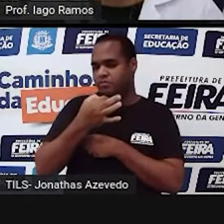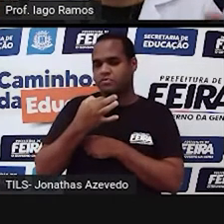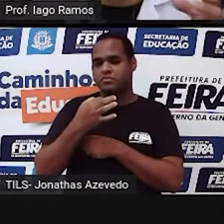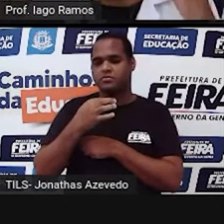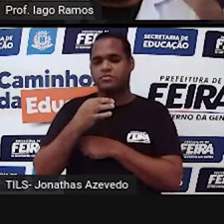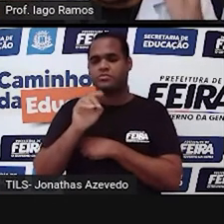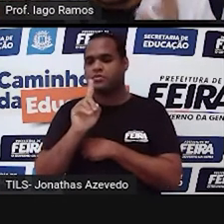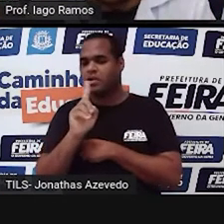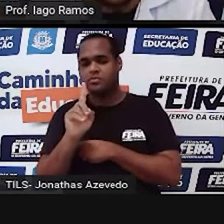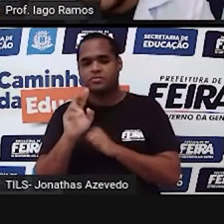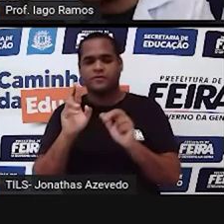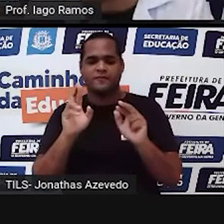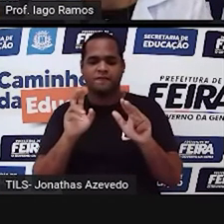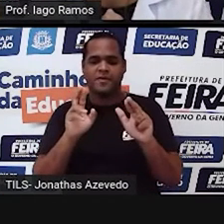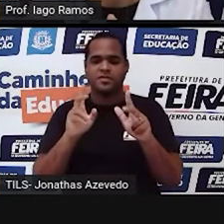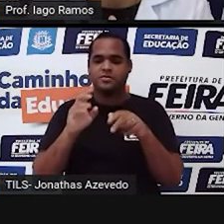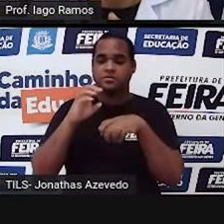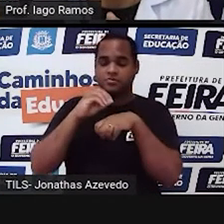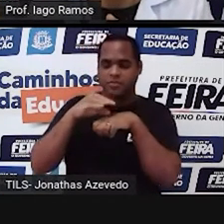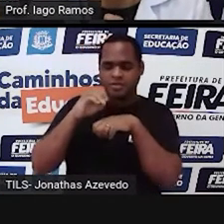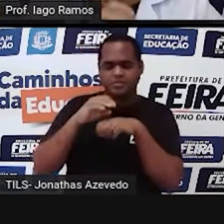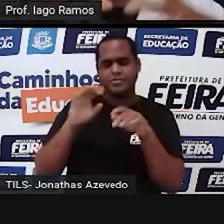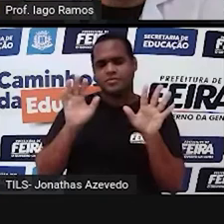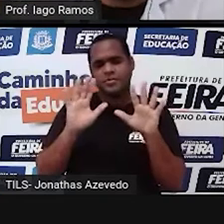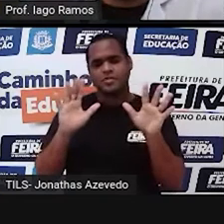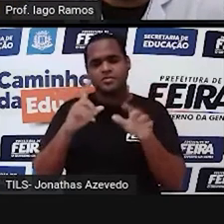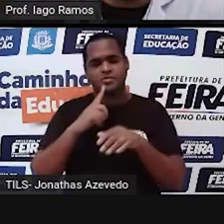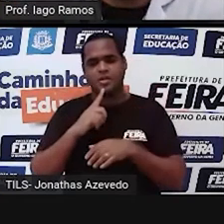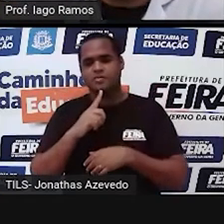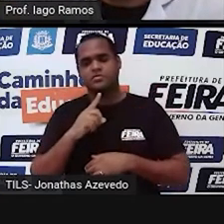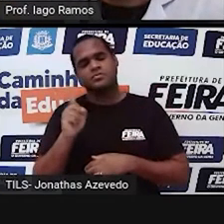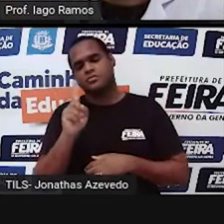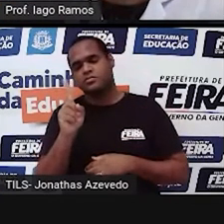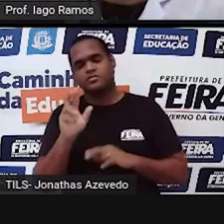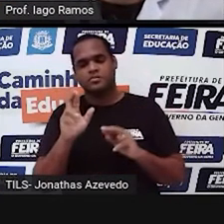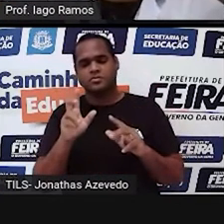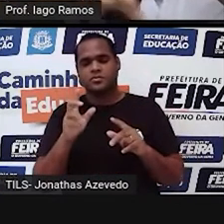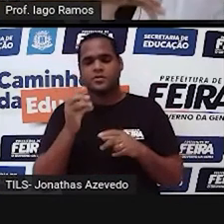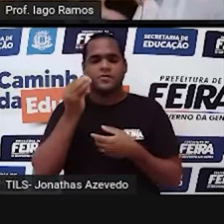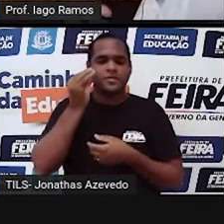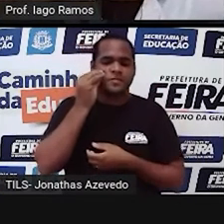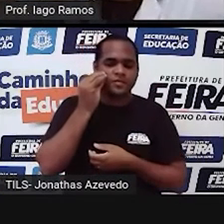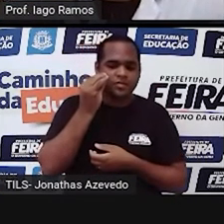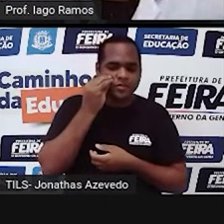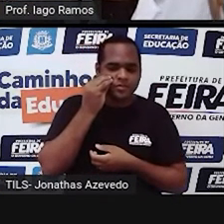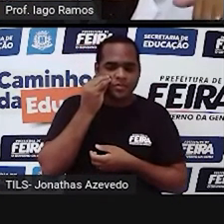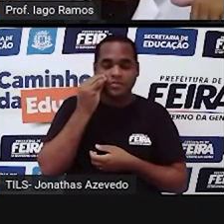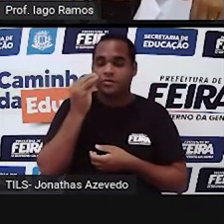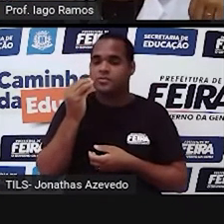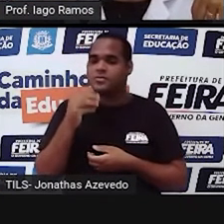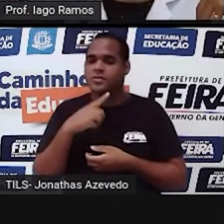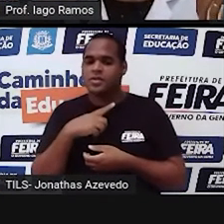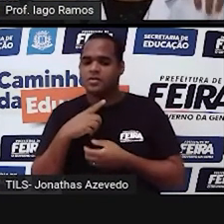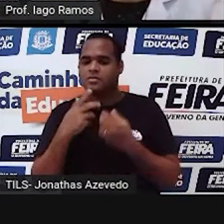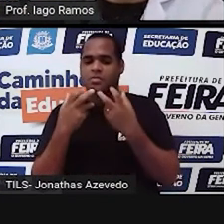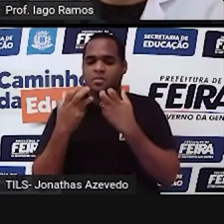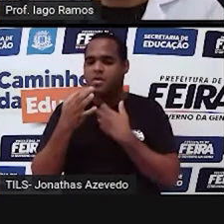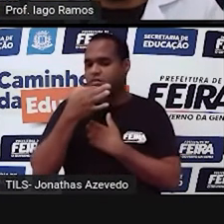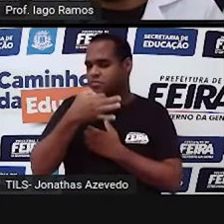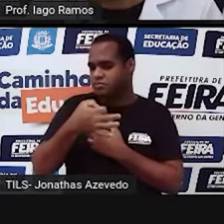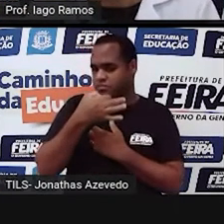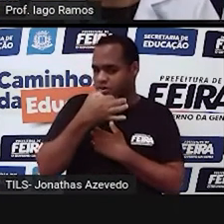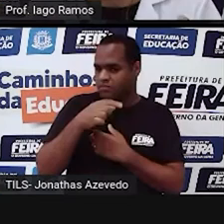argumentos, não. Já está no gráfico, sabe? Você não precisa estar tá tentando ir em busca de opiniões,